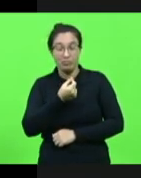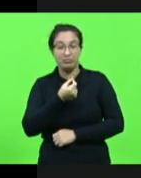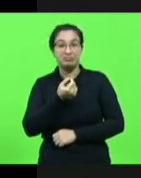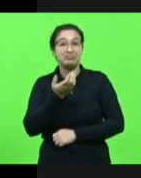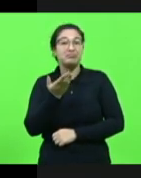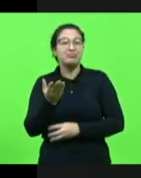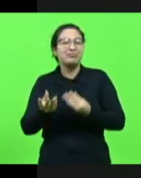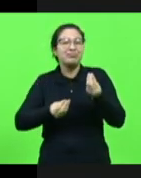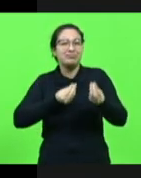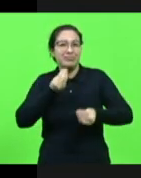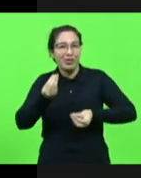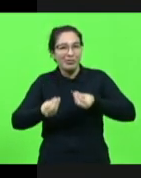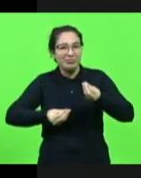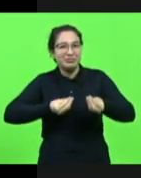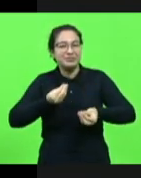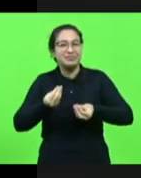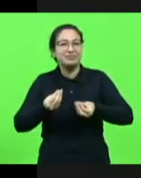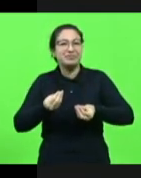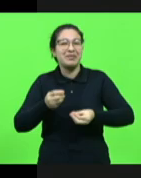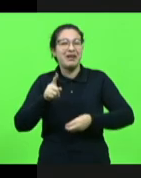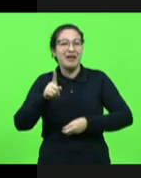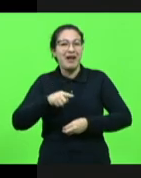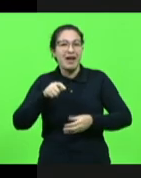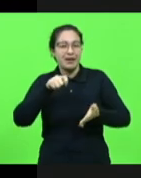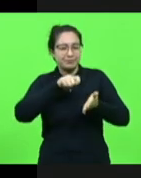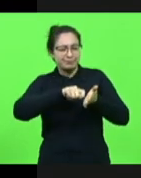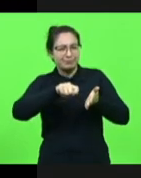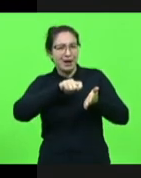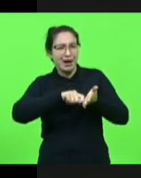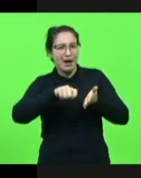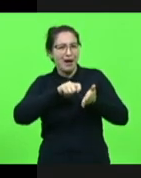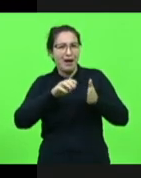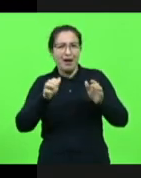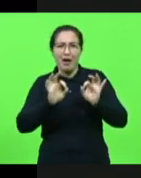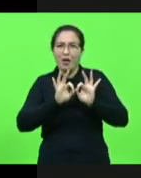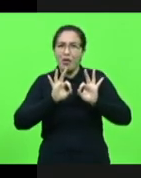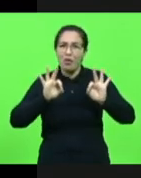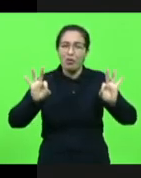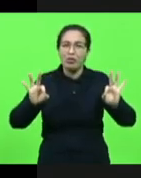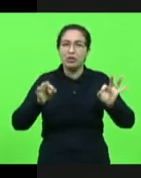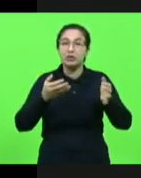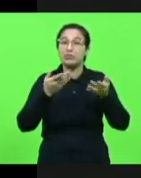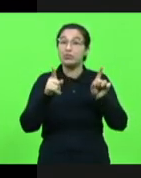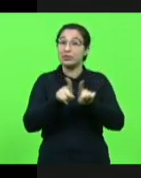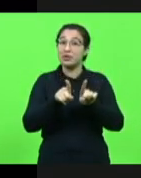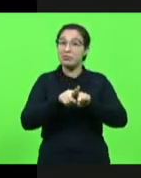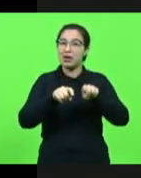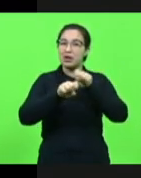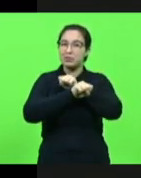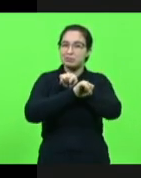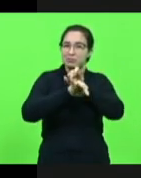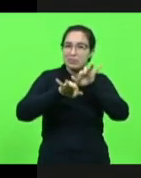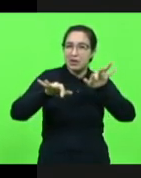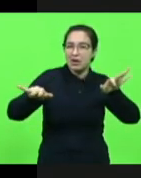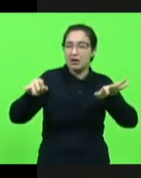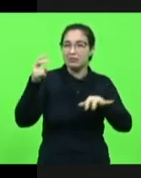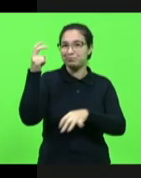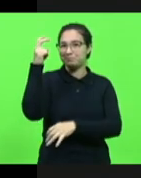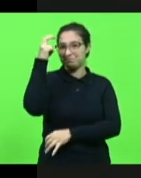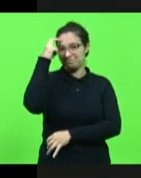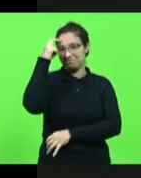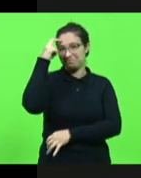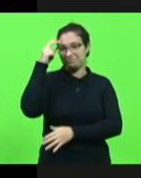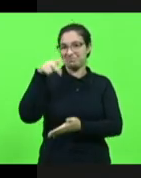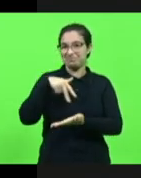ser um grande escritor, é um grande divulgador da cultura, da